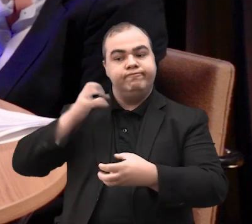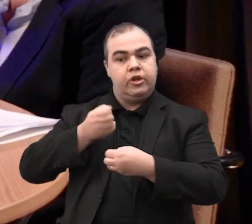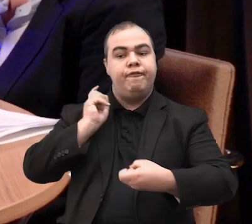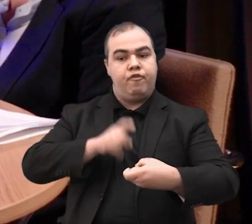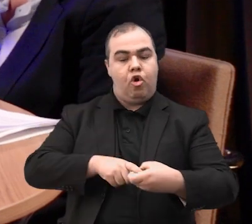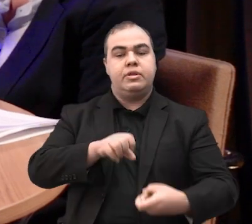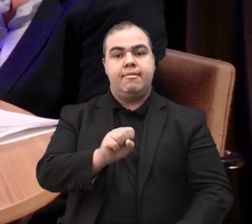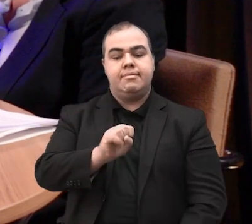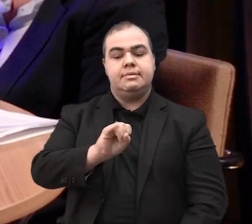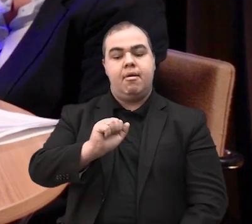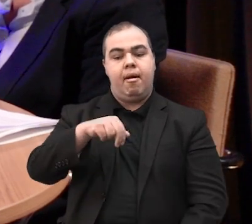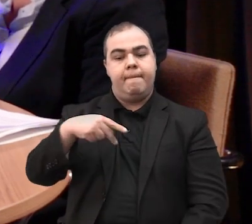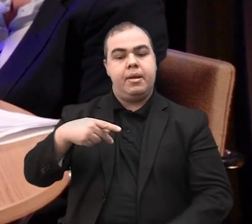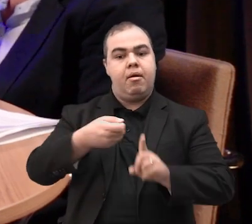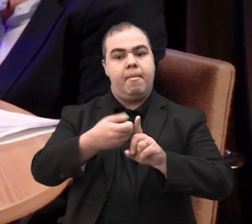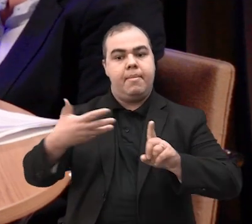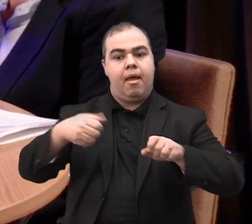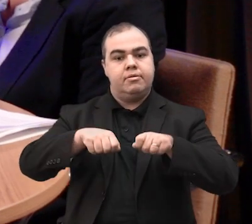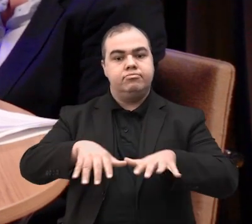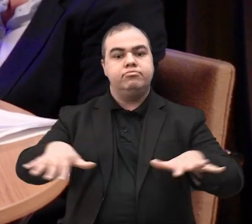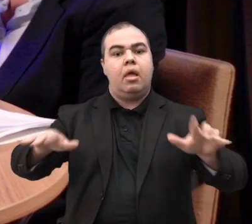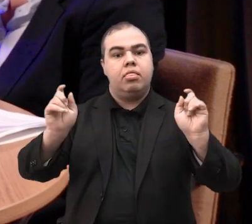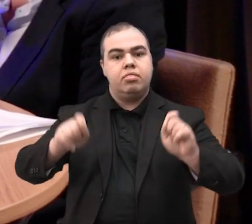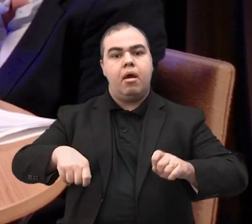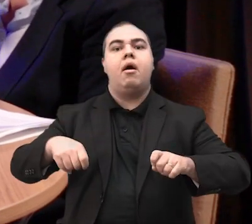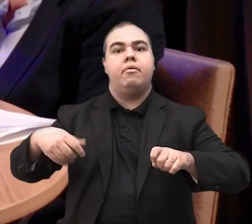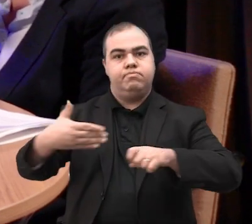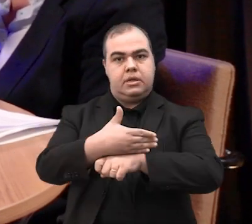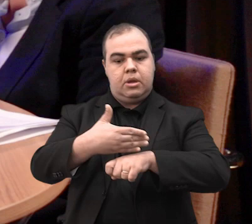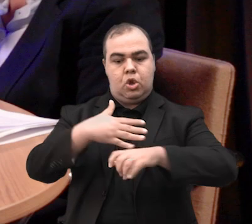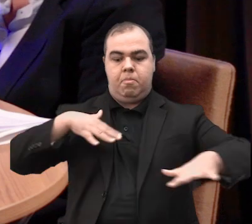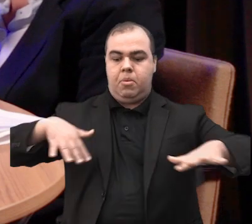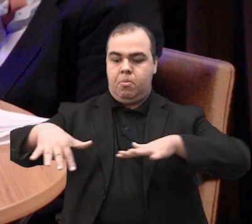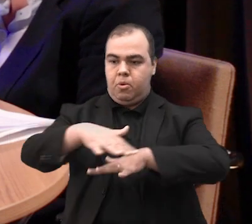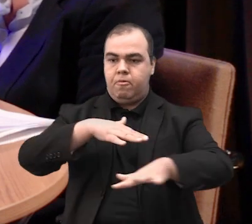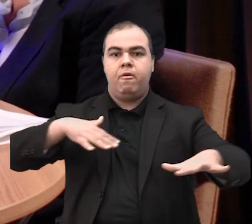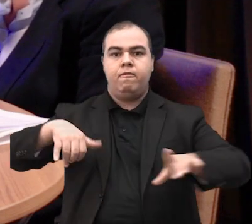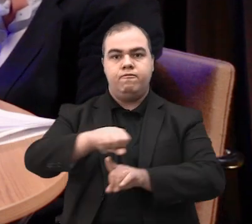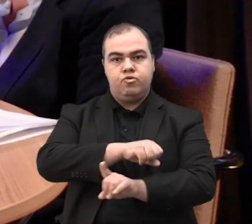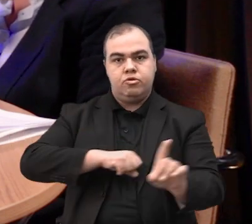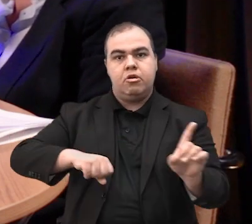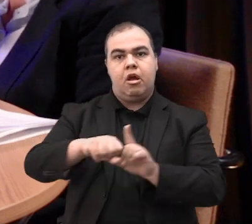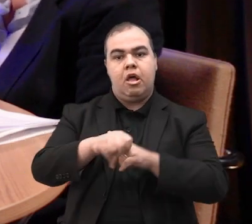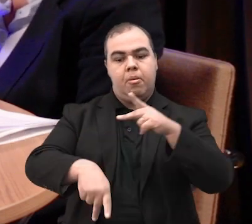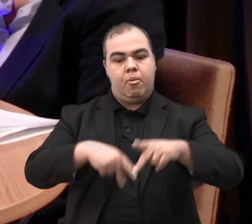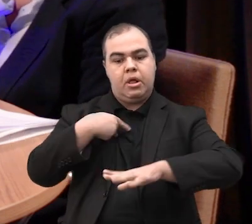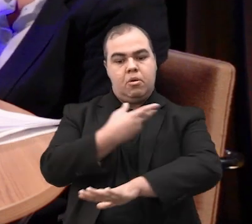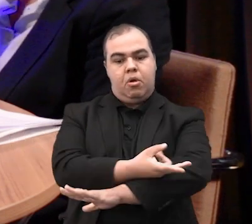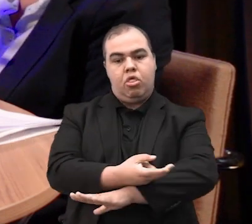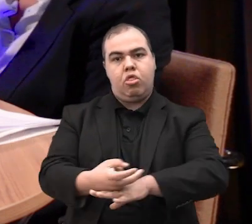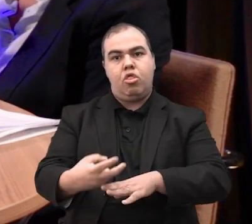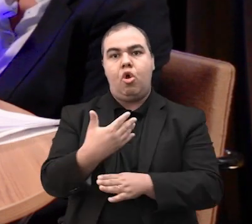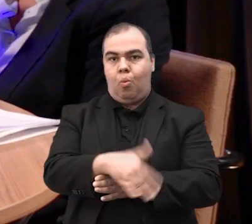ou seanp como uma composição mais ampliada com possibilidade de participação dos movimentos sociais da população uma situação de rua porque